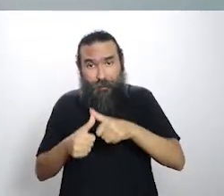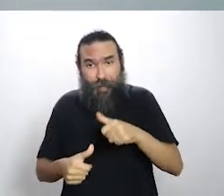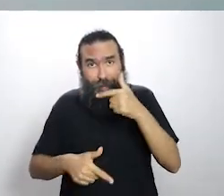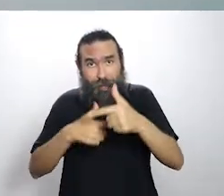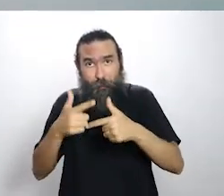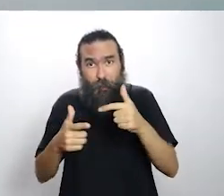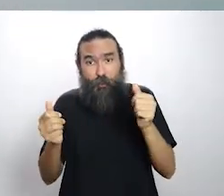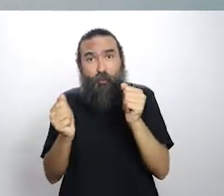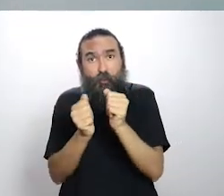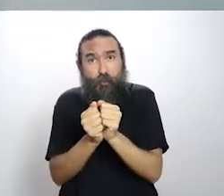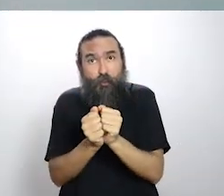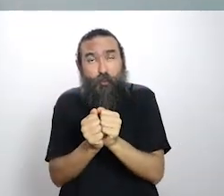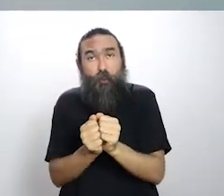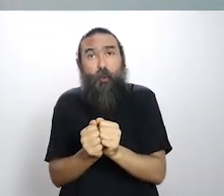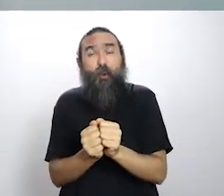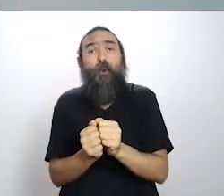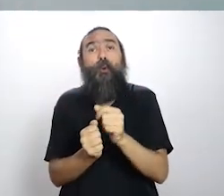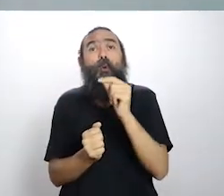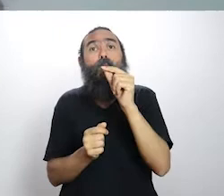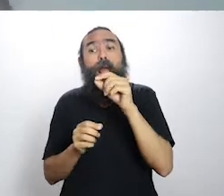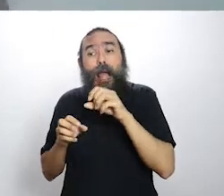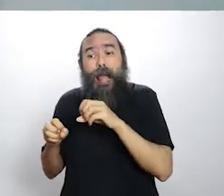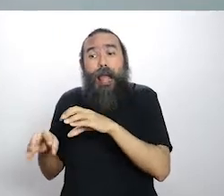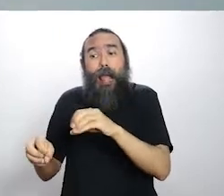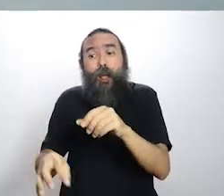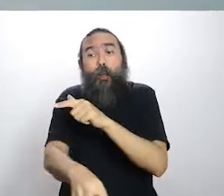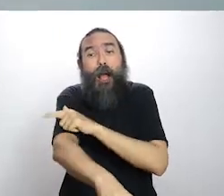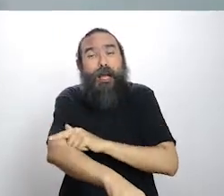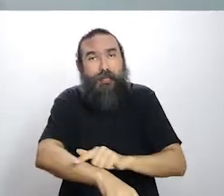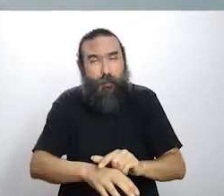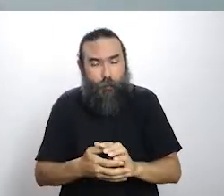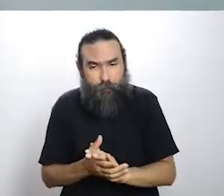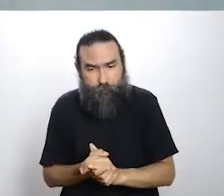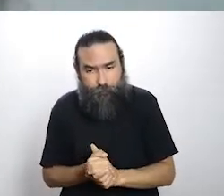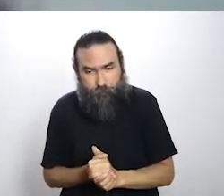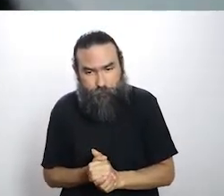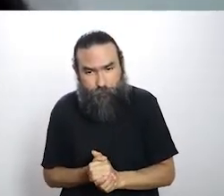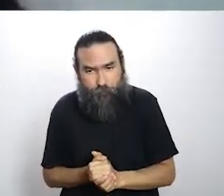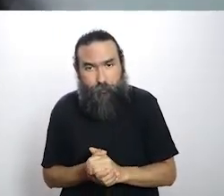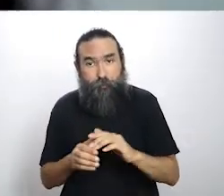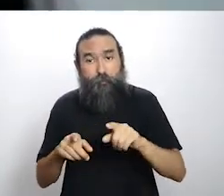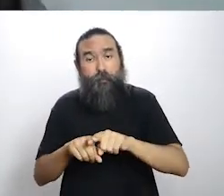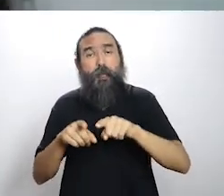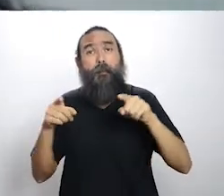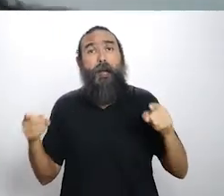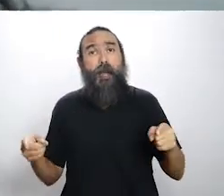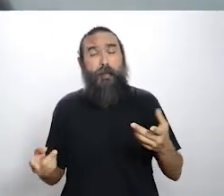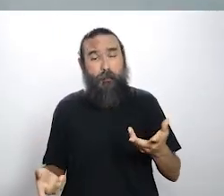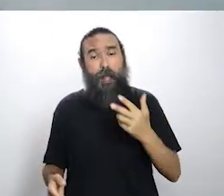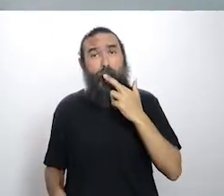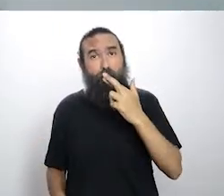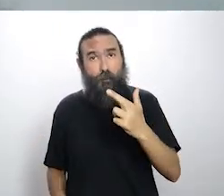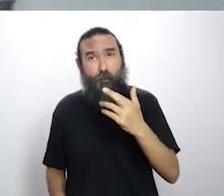lá dentro da Câmara, além de outras pautas, né? Mas, tentando responder um pouco,